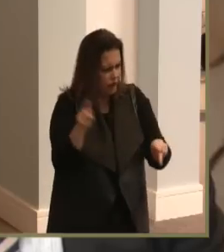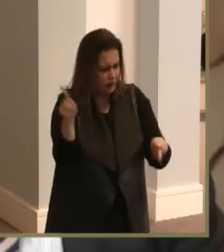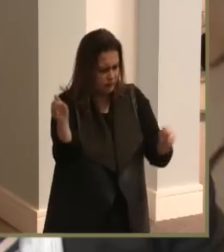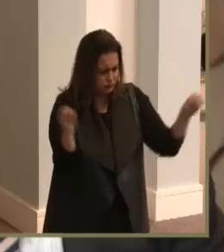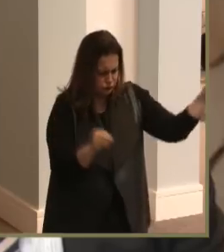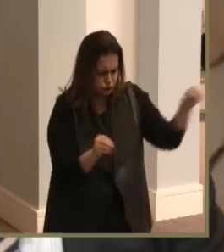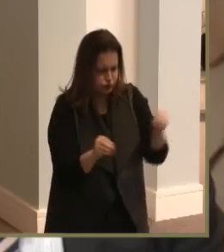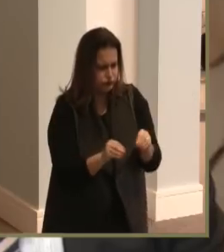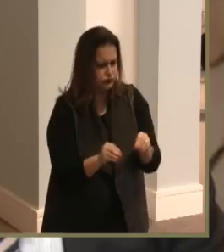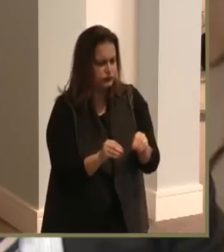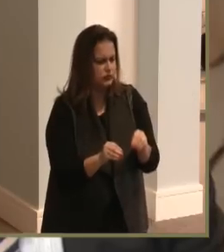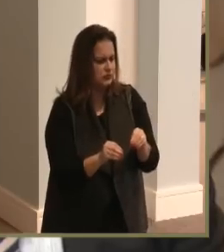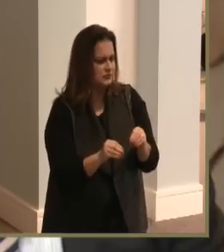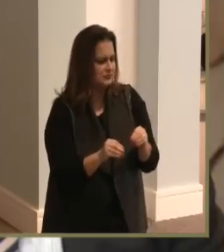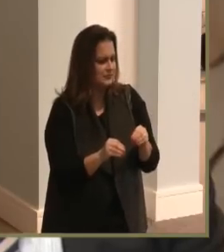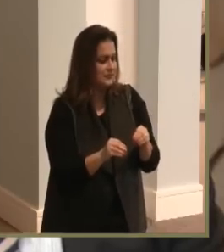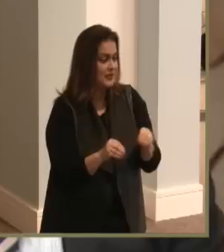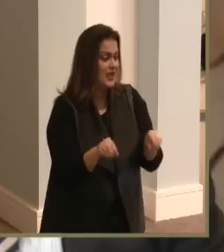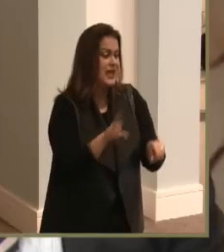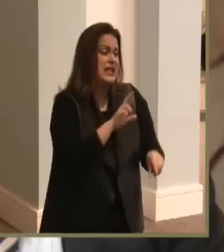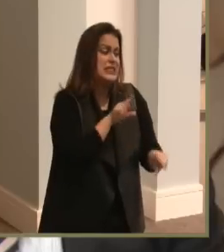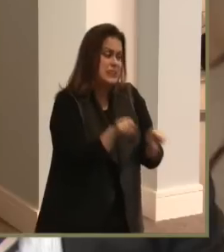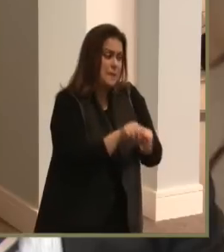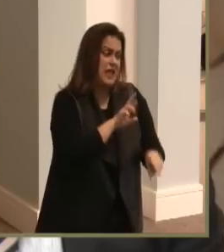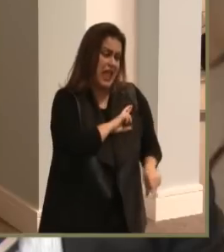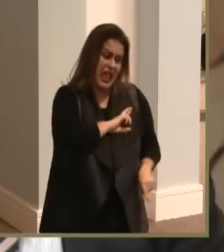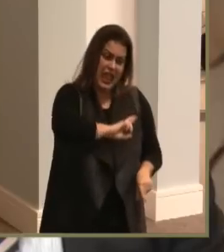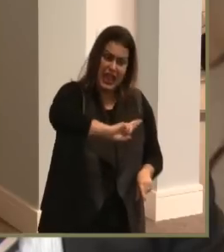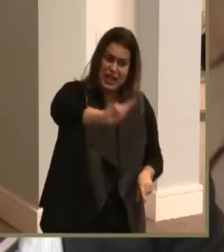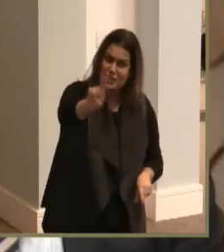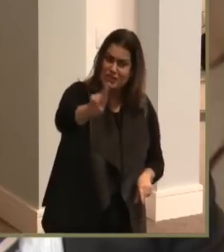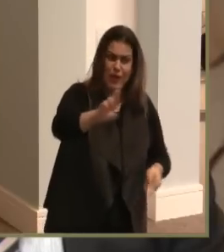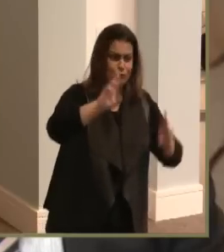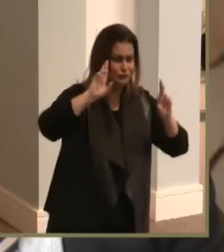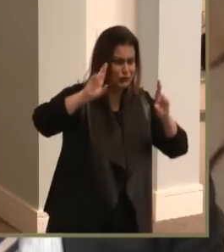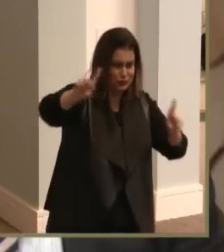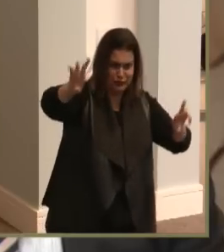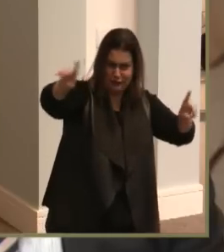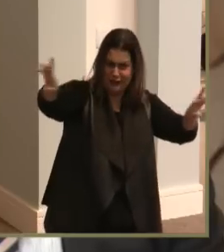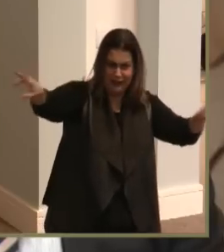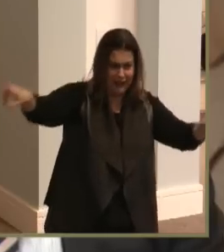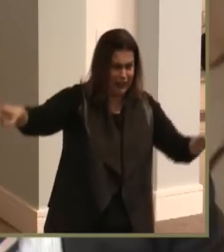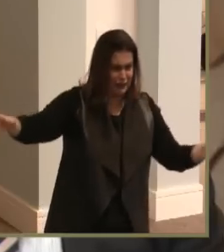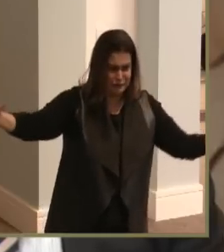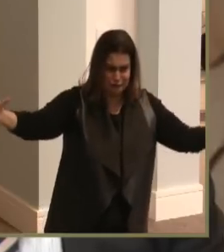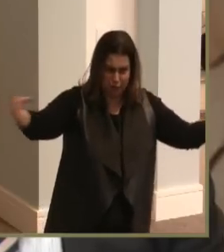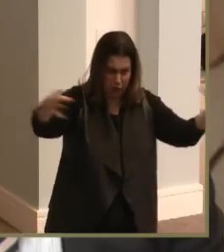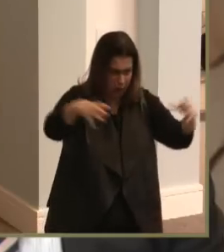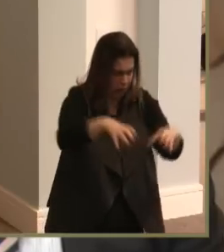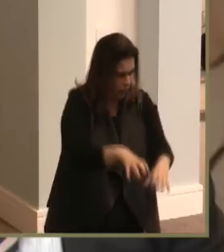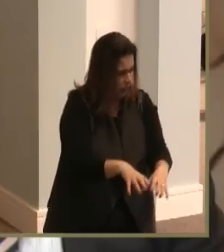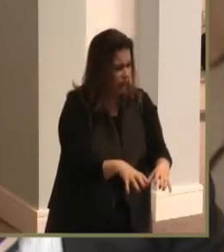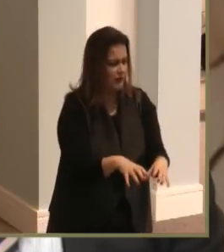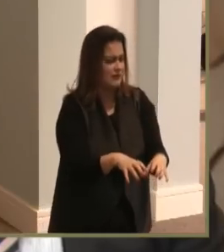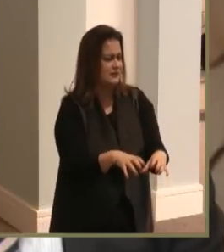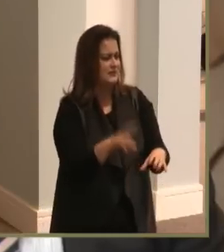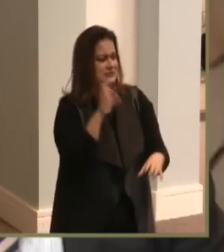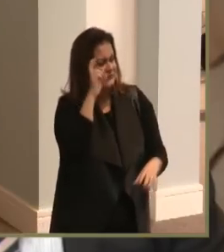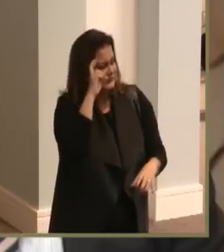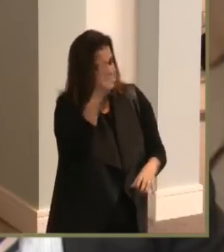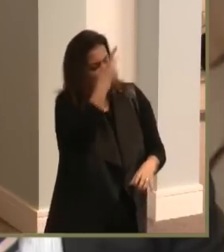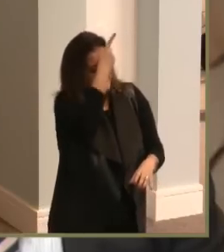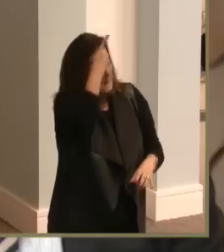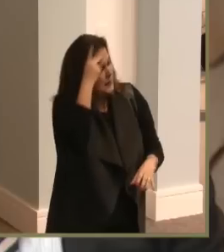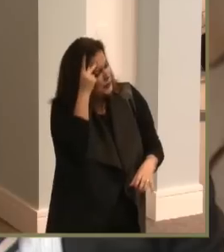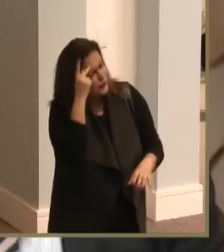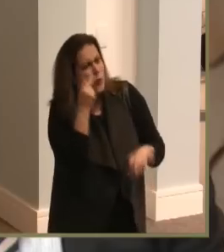lugares, um sincretismo, uma sociedade plural já se estabelecia naquele tempo, várias identidades, pessoas em busca de um